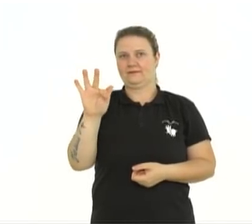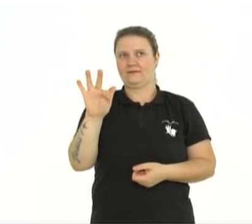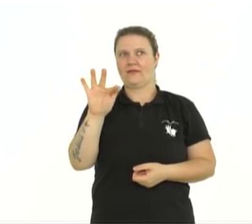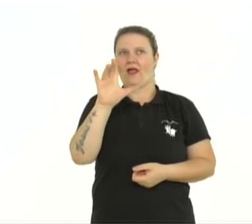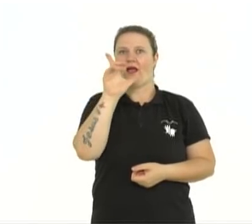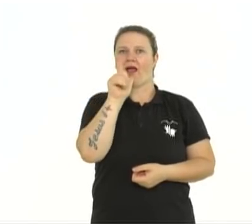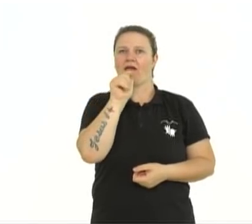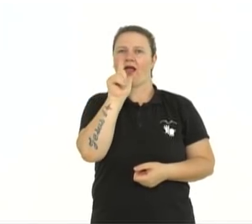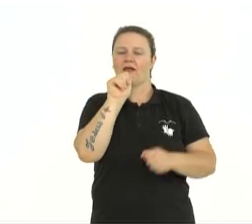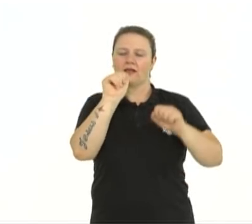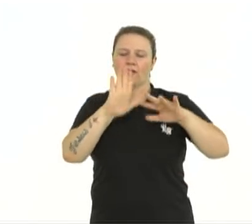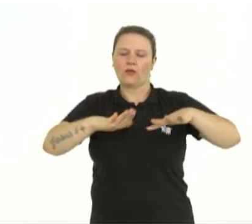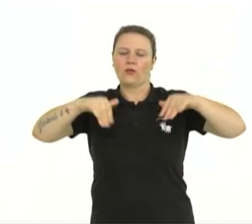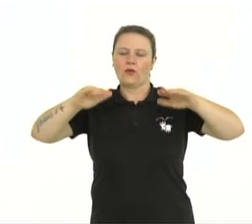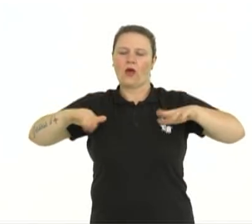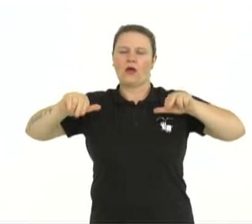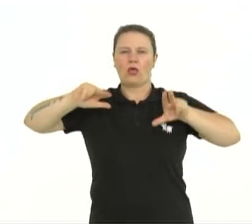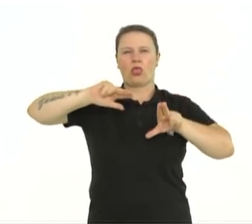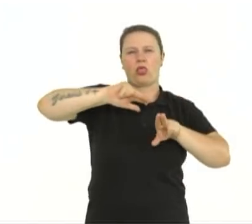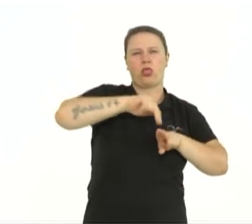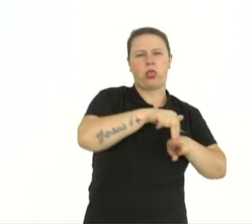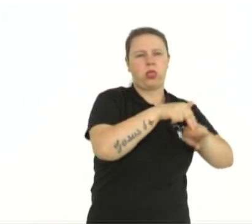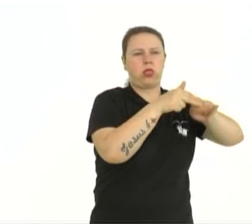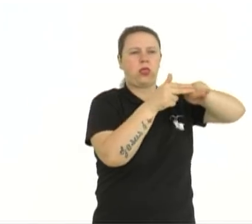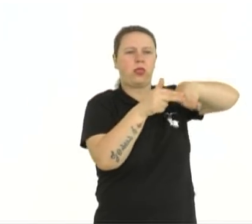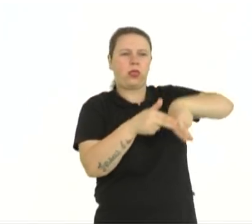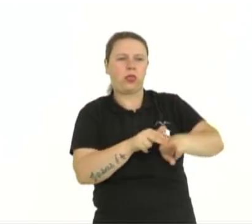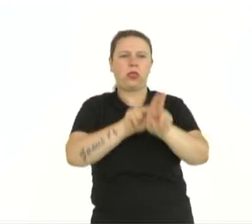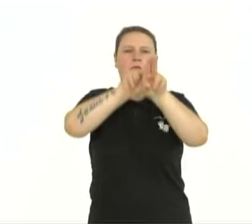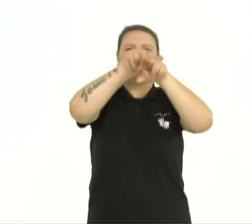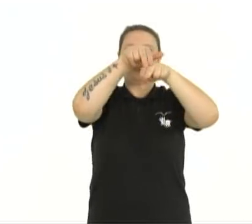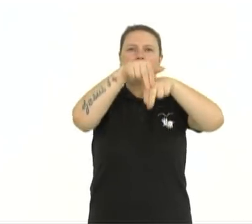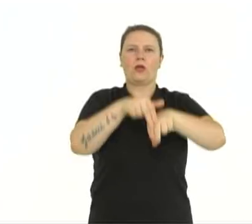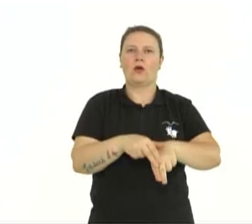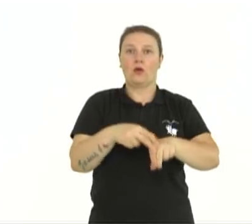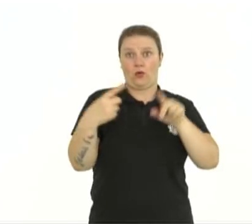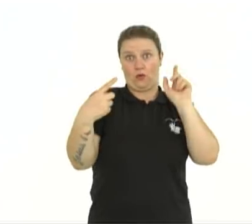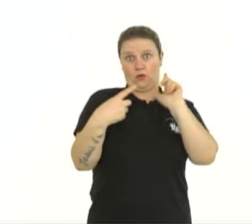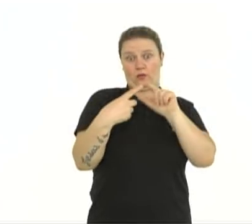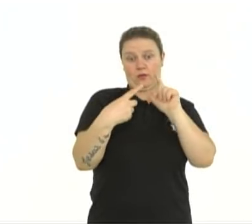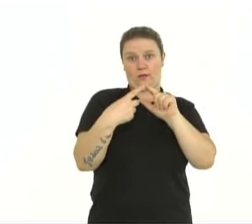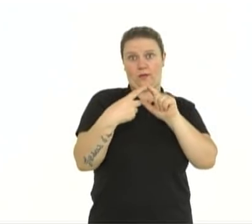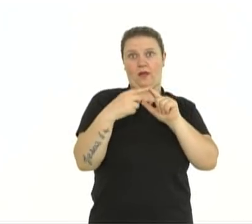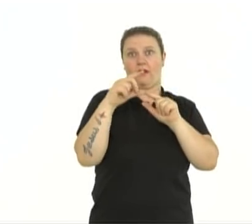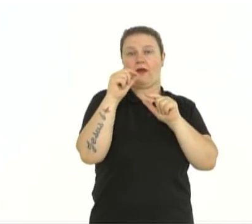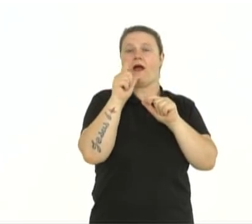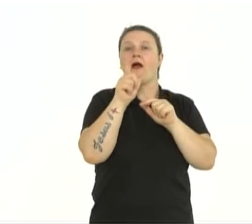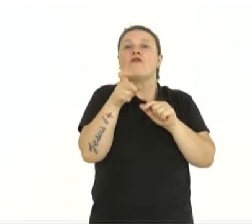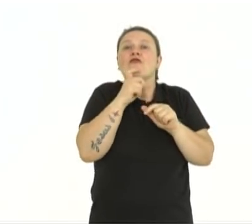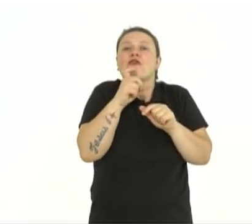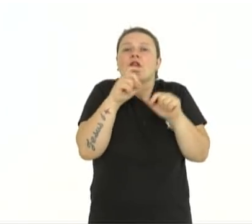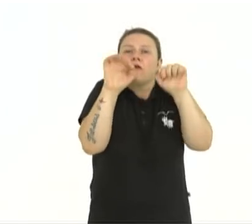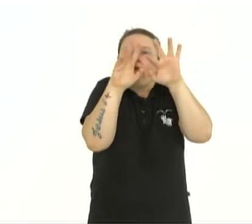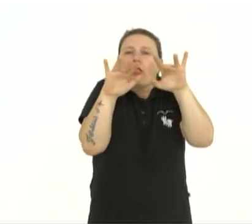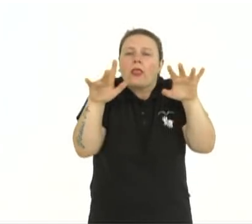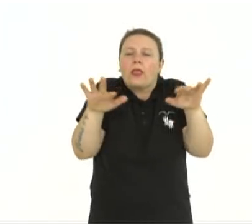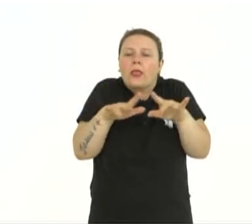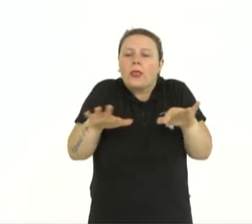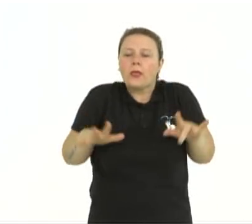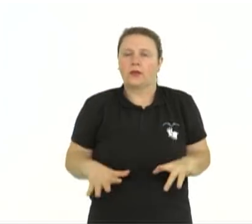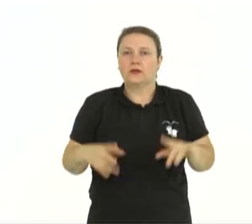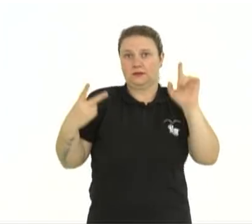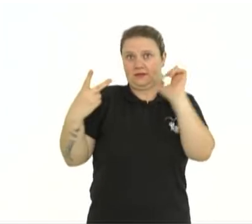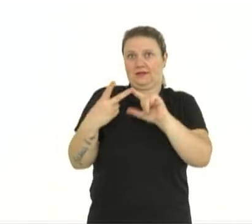deslize pelas ondas do mar através de uma prancha. Então, o outro é na neve e esse vai ser nas ondas do mar.